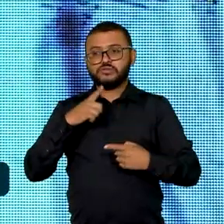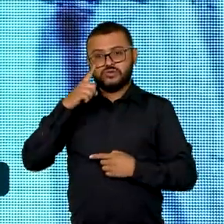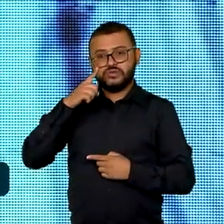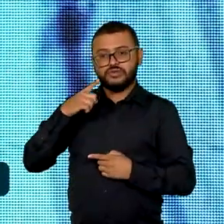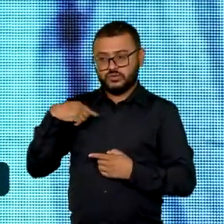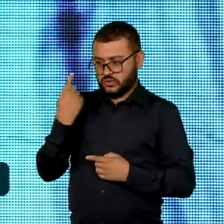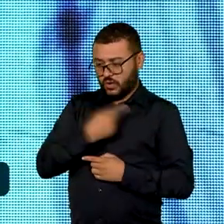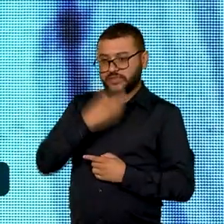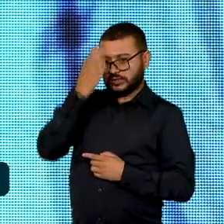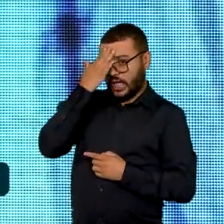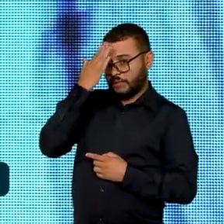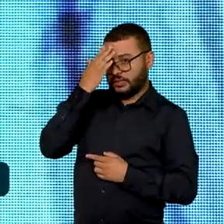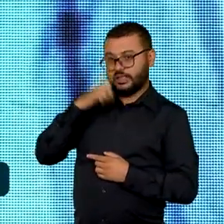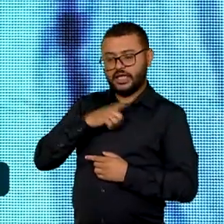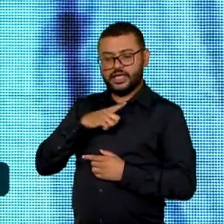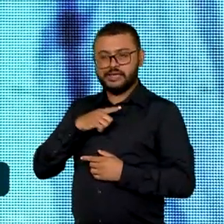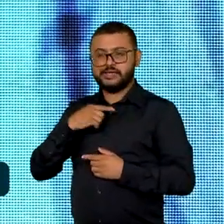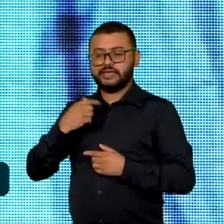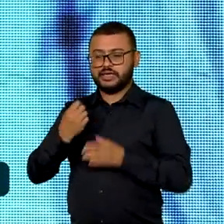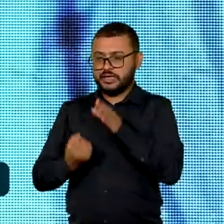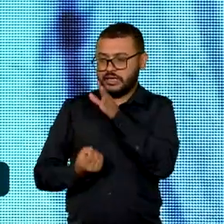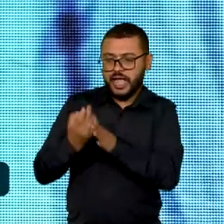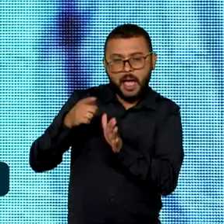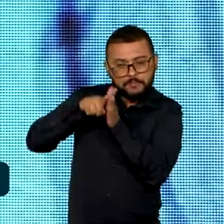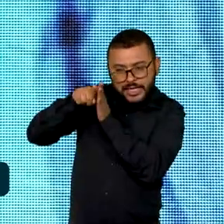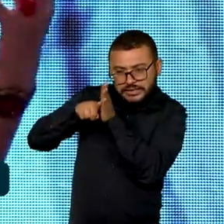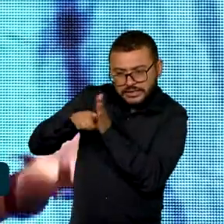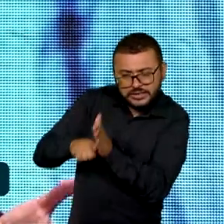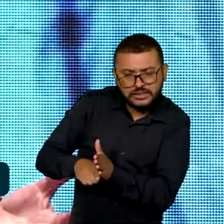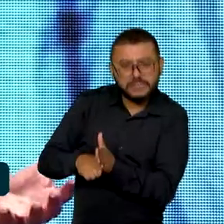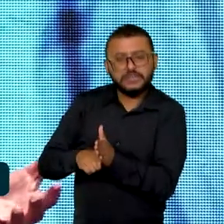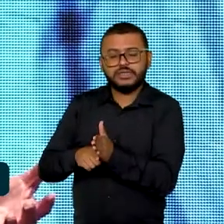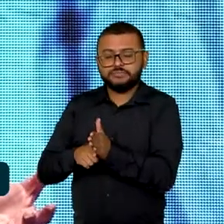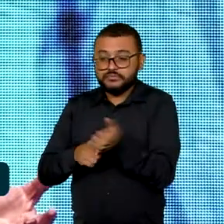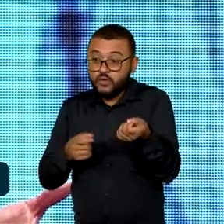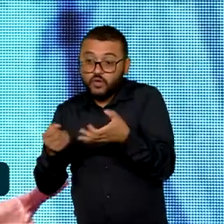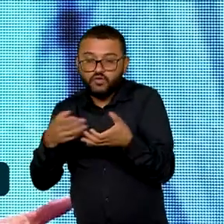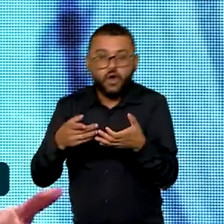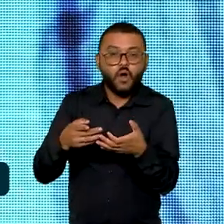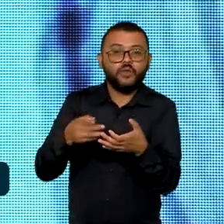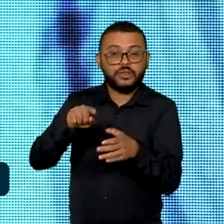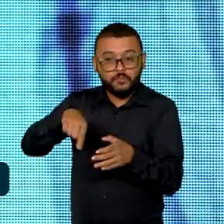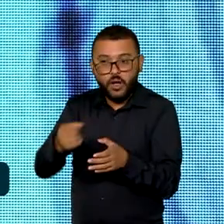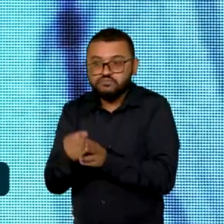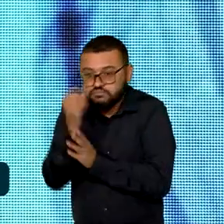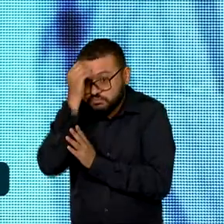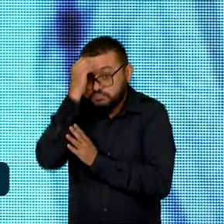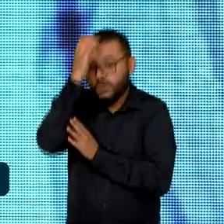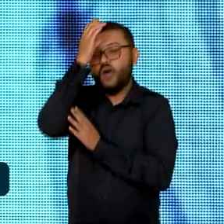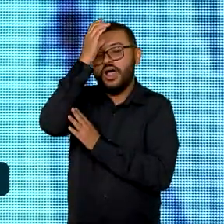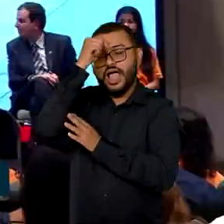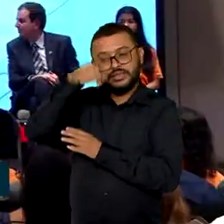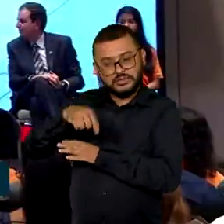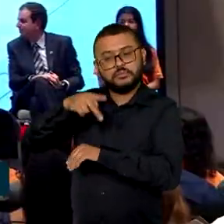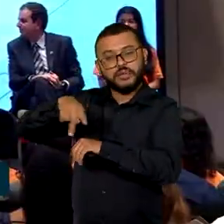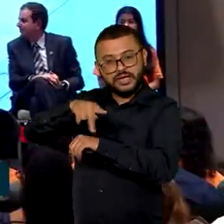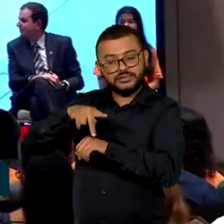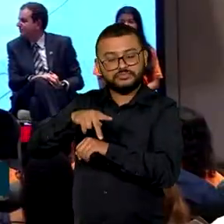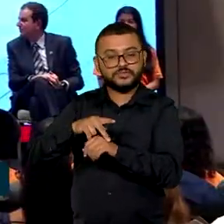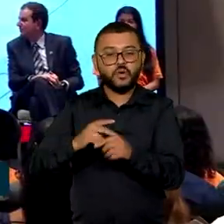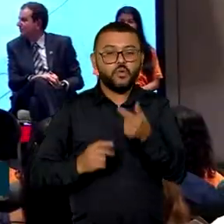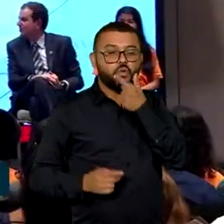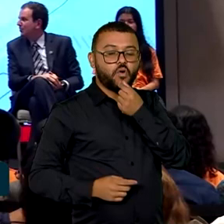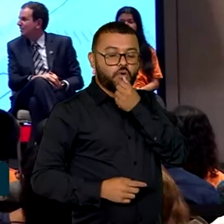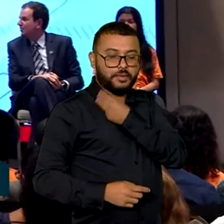hoje fazem o desenvolvimento da pesquisa, da inovação e do conhecimento, né, no nosso país. O ministro